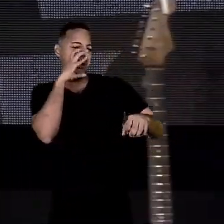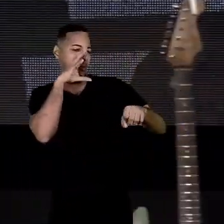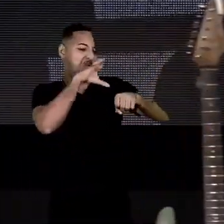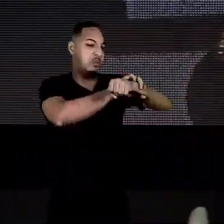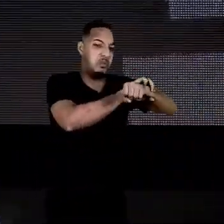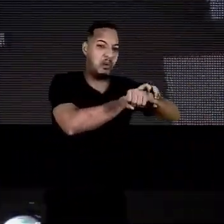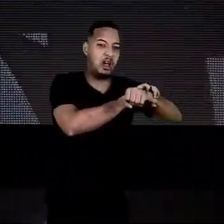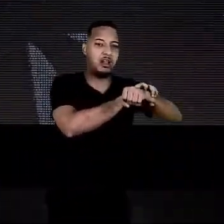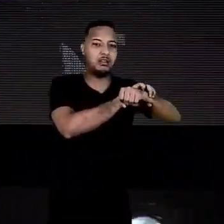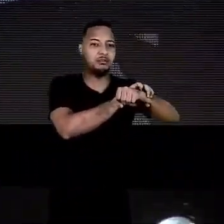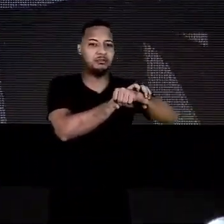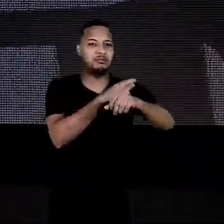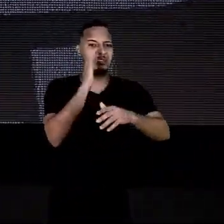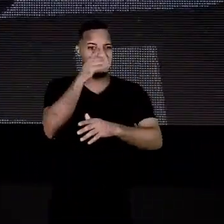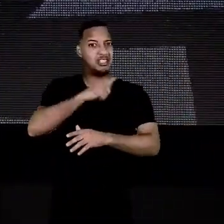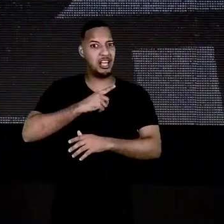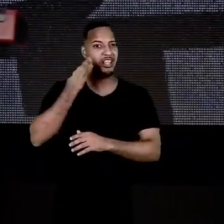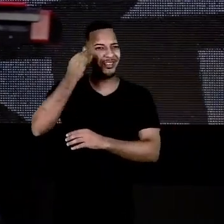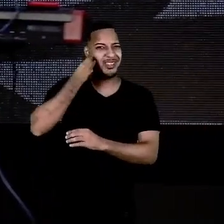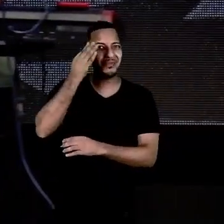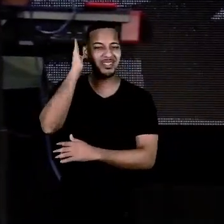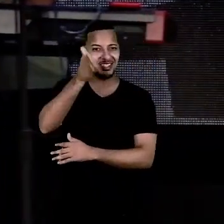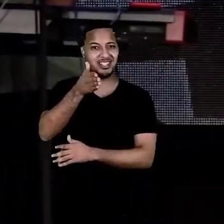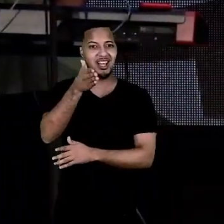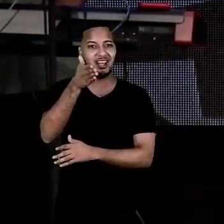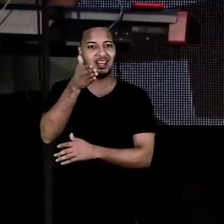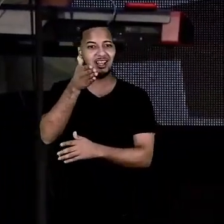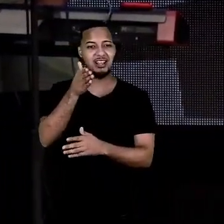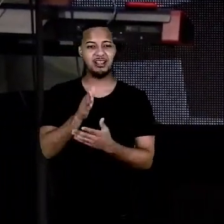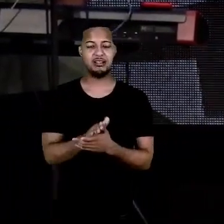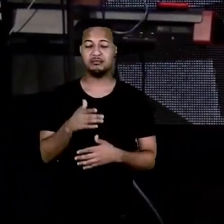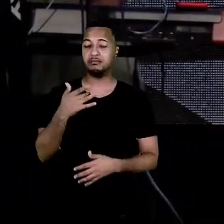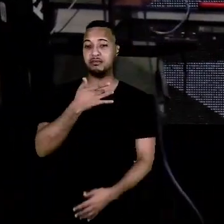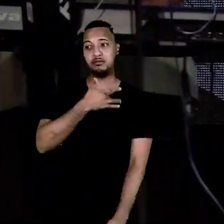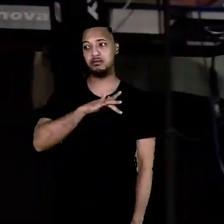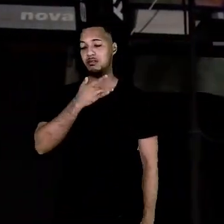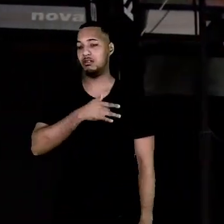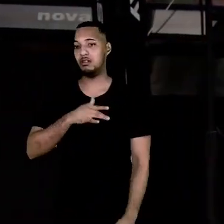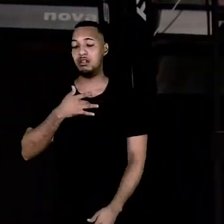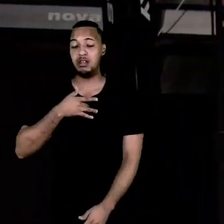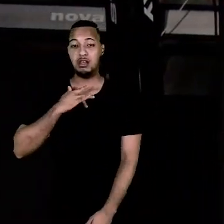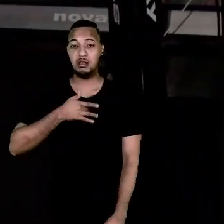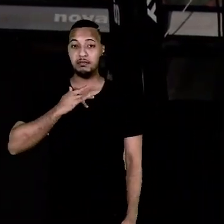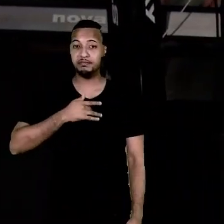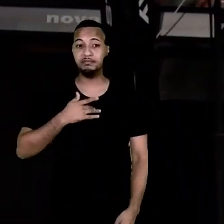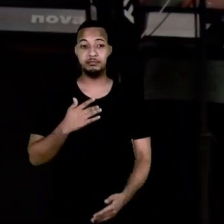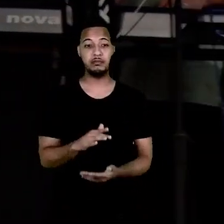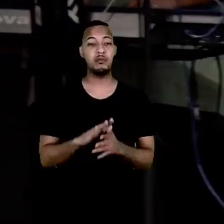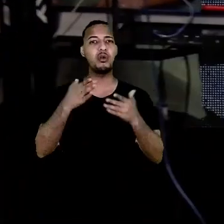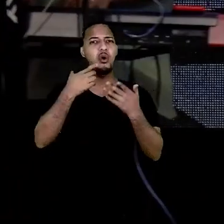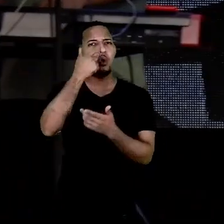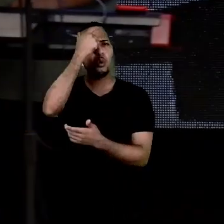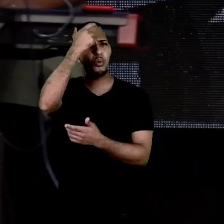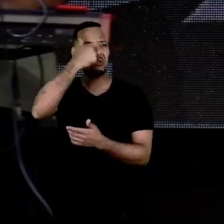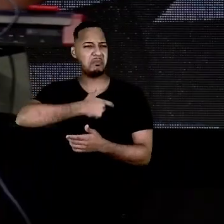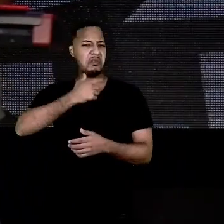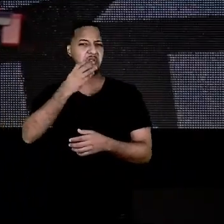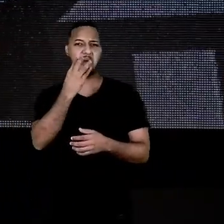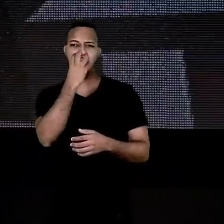por um cachorro? Teve essa experiência negativa? Misericórdia, Jesus. Quando alguém é mordido por um